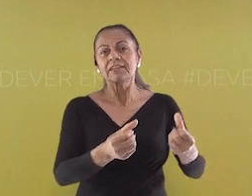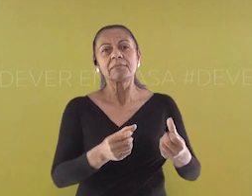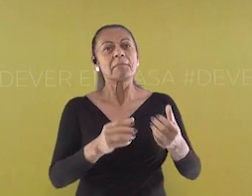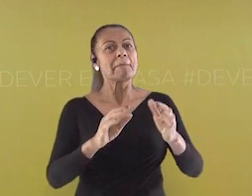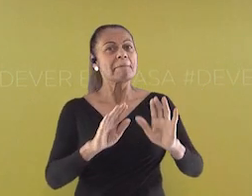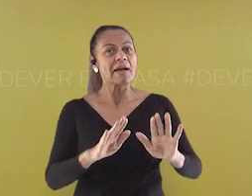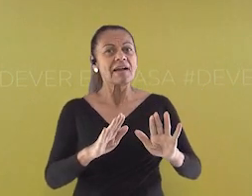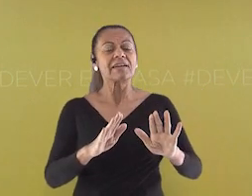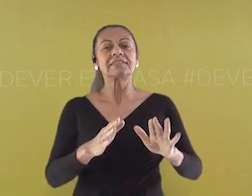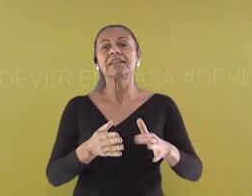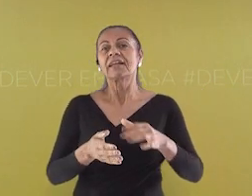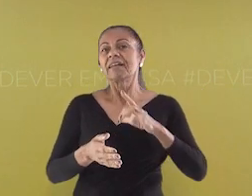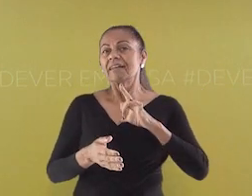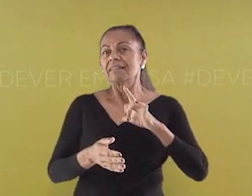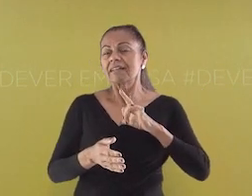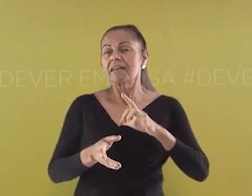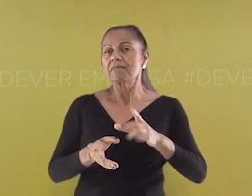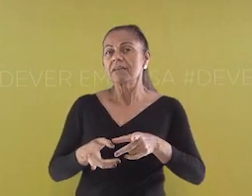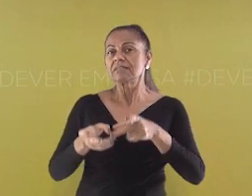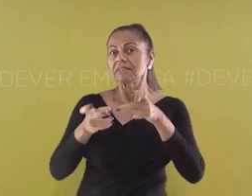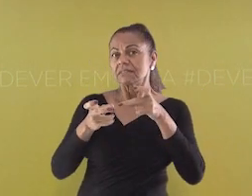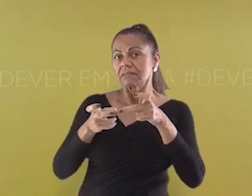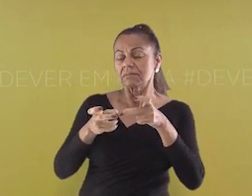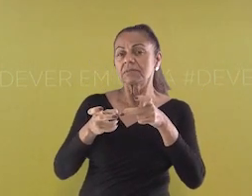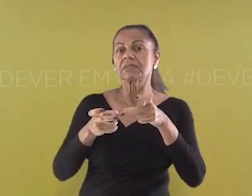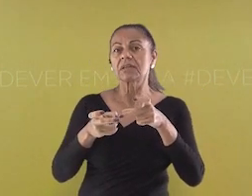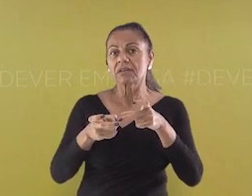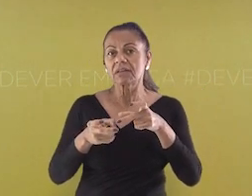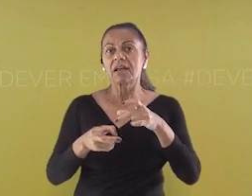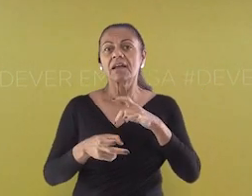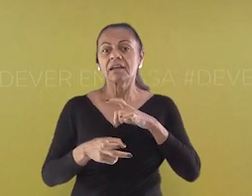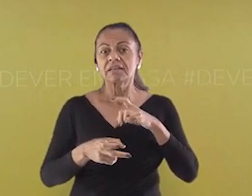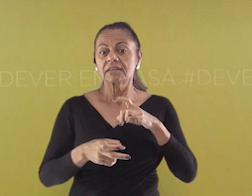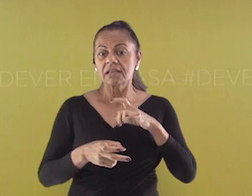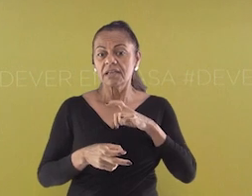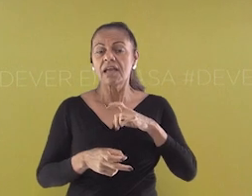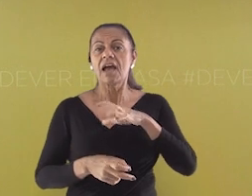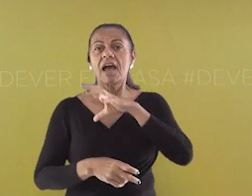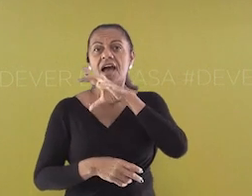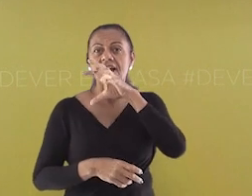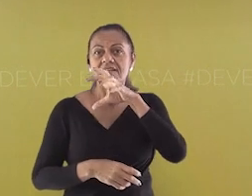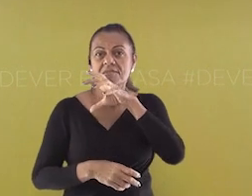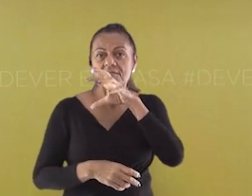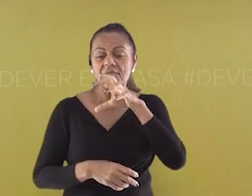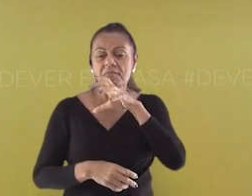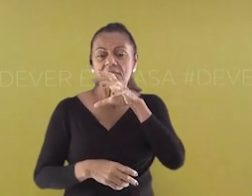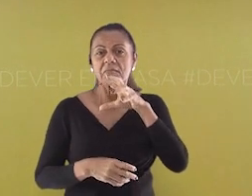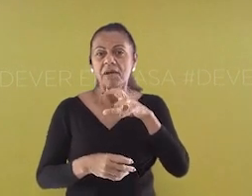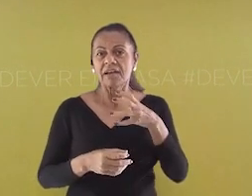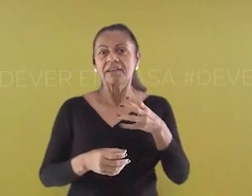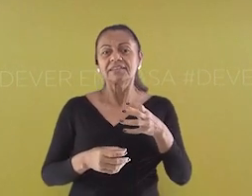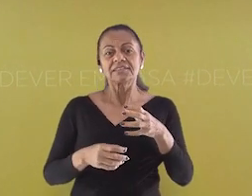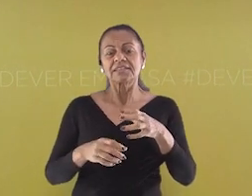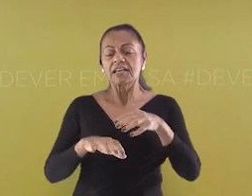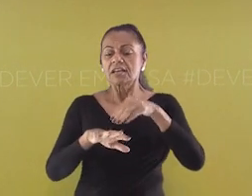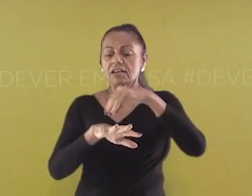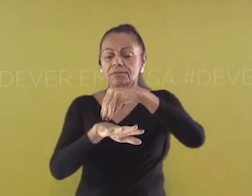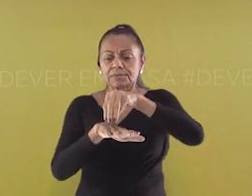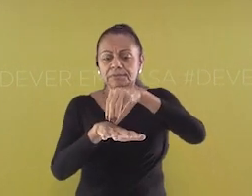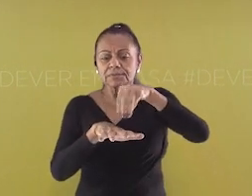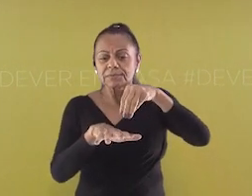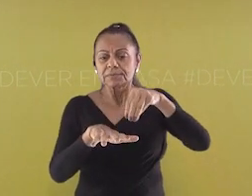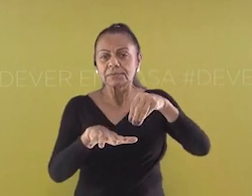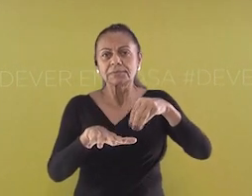espécies ancestrais e perceber aquelas que estão potencialmente em vias de extinção. E, quem